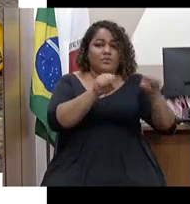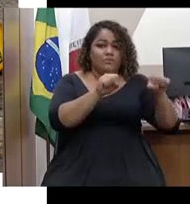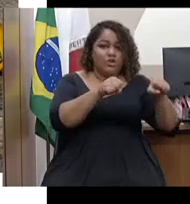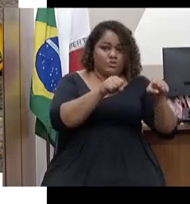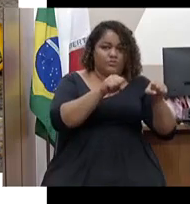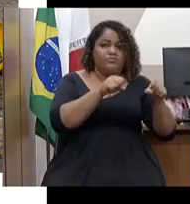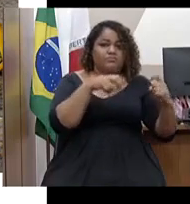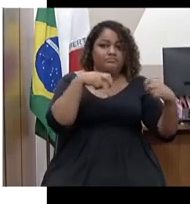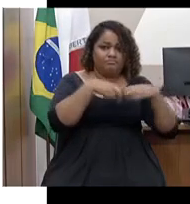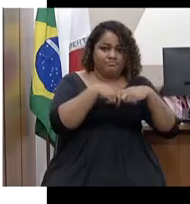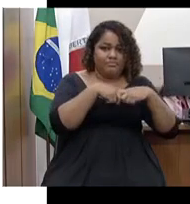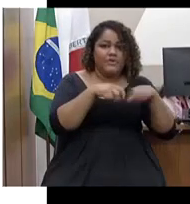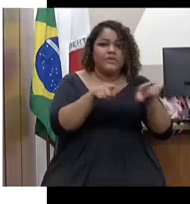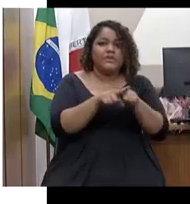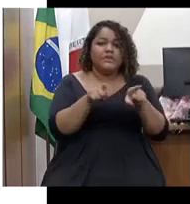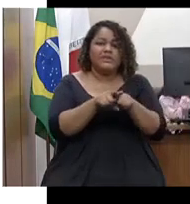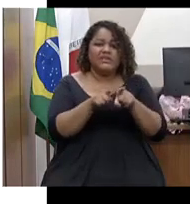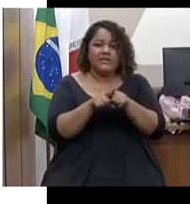construção civil